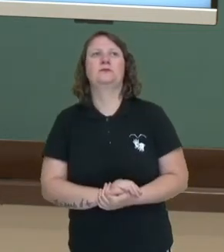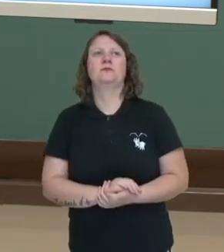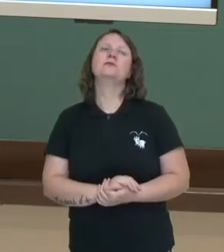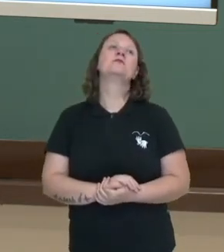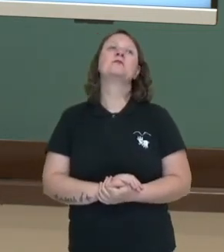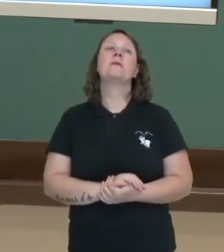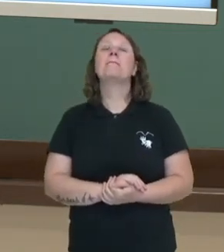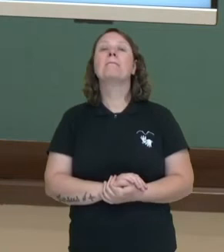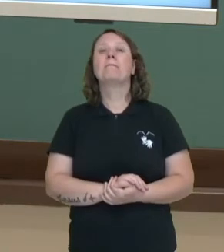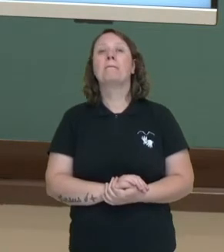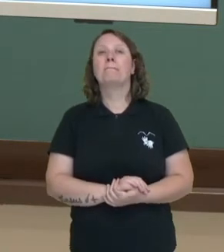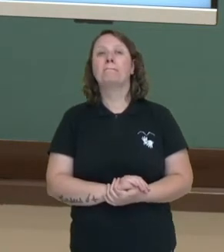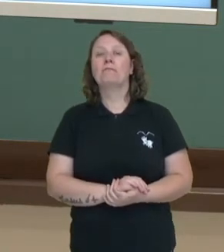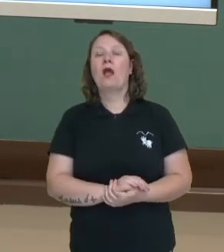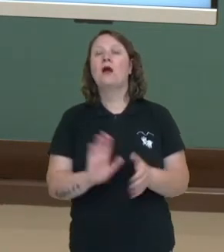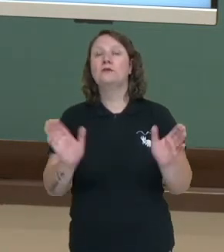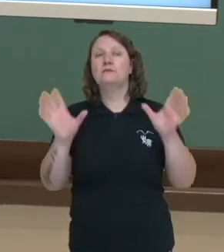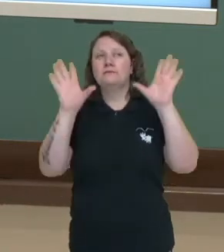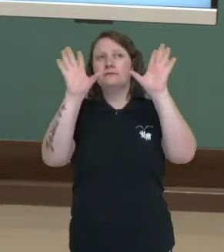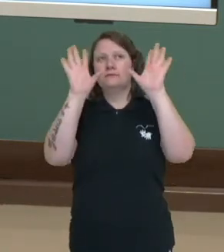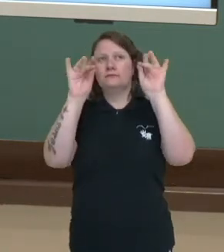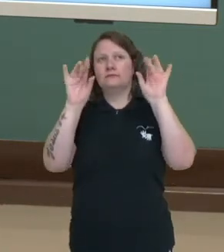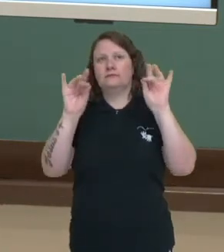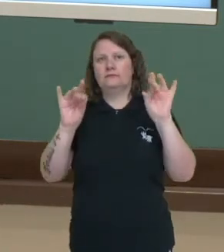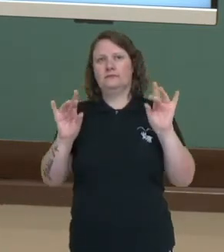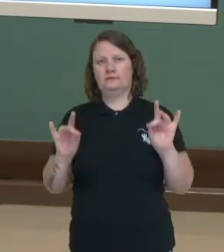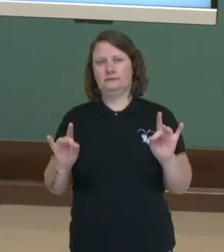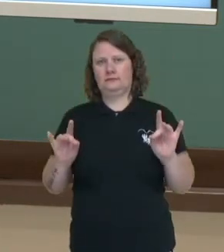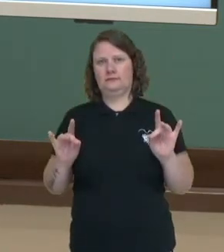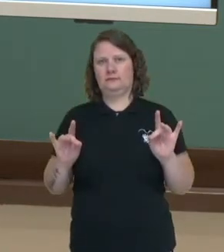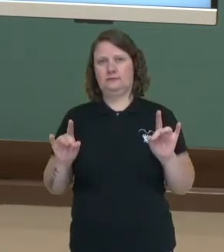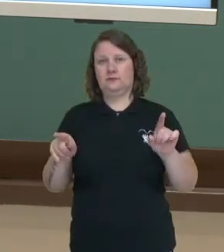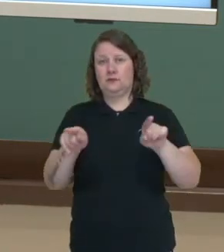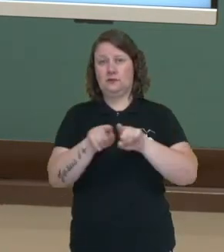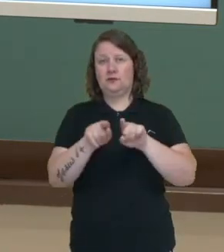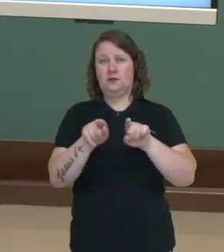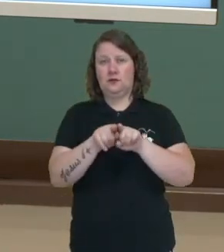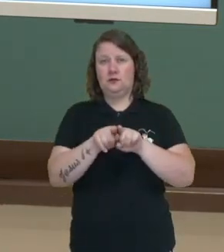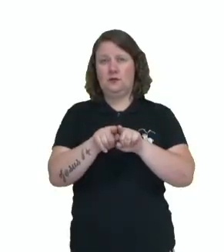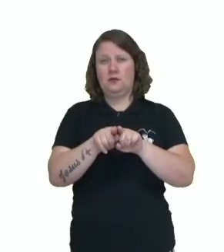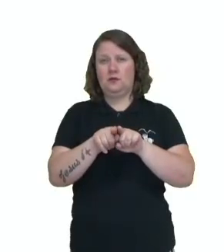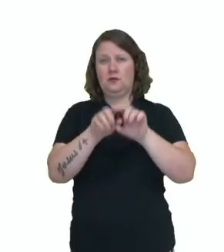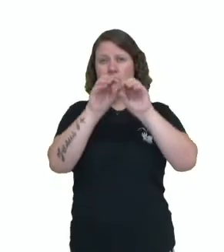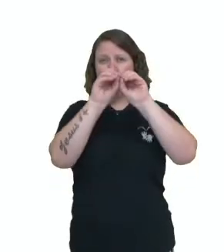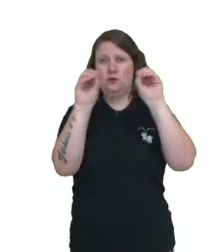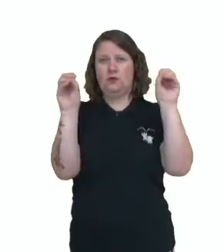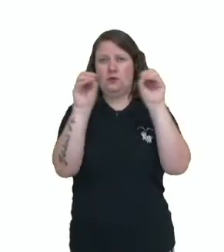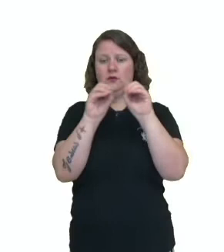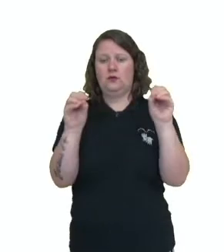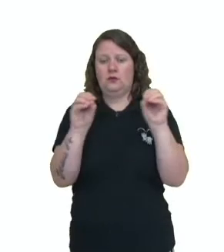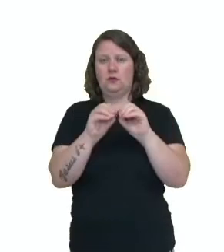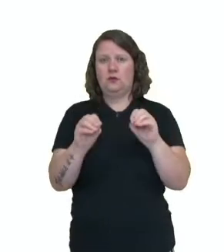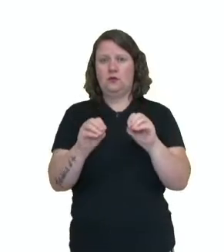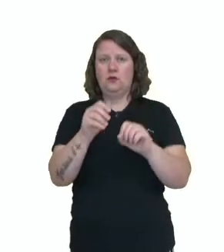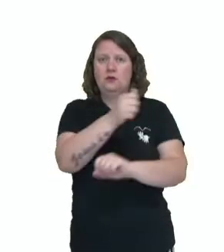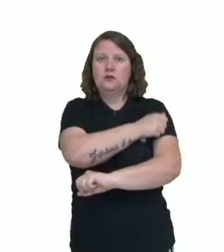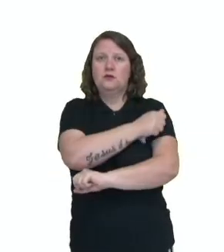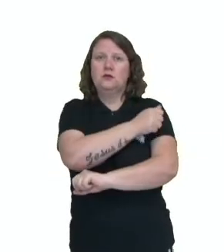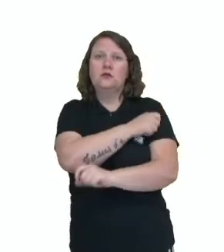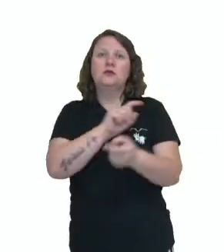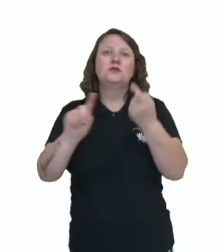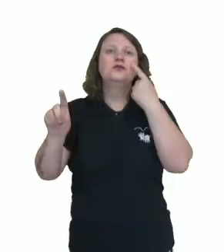Vejamos ainda mais detalhadamente cada parte que compõe as orações. Os alunos descobriram.